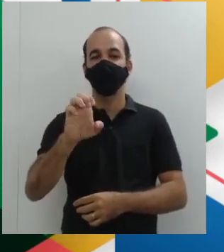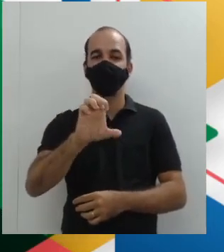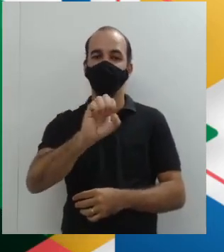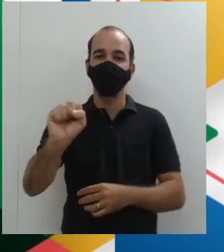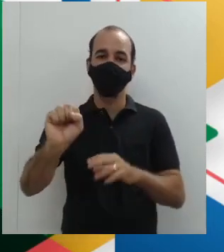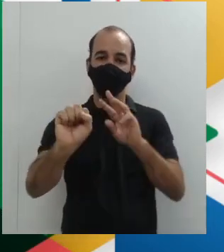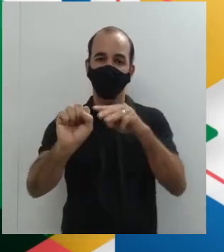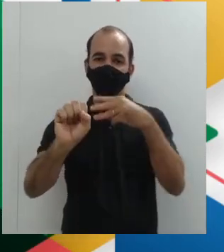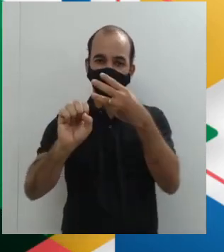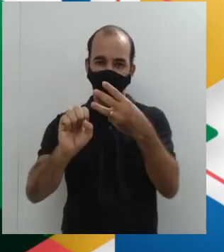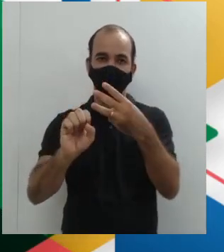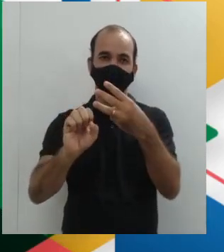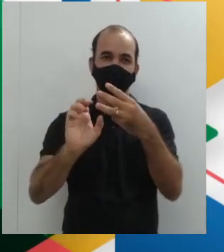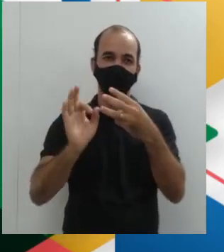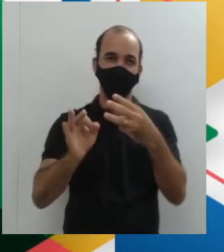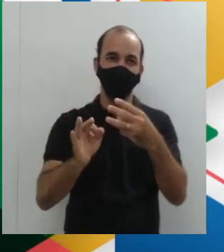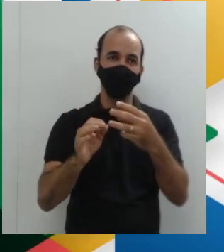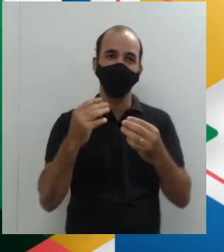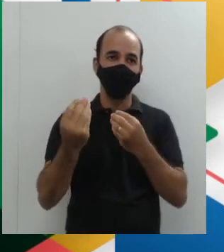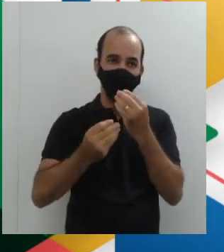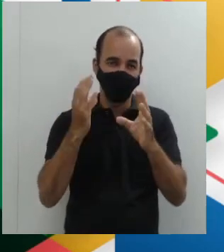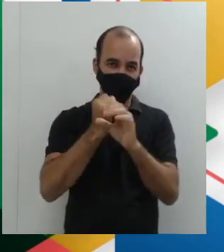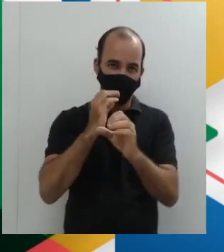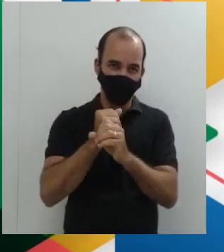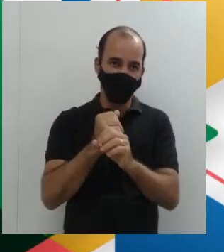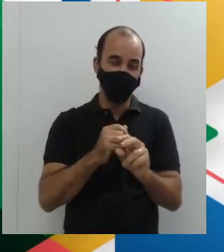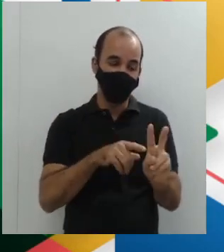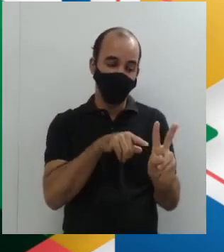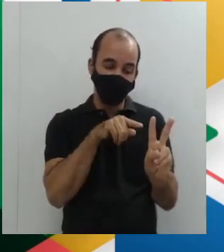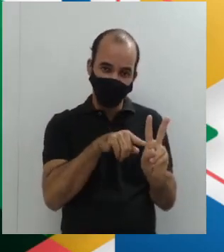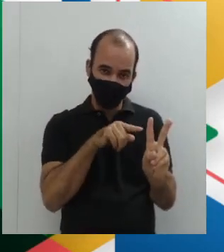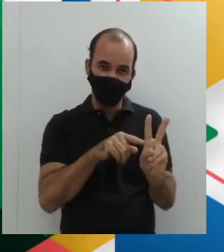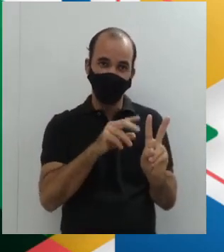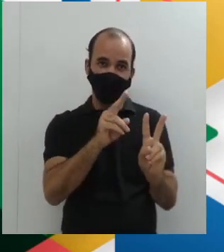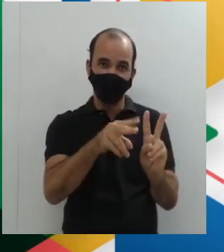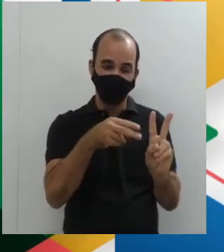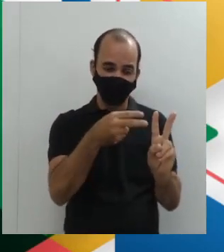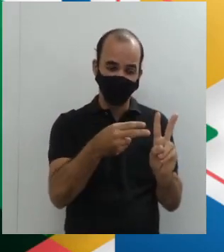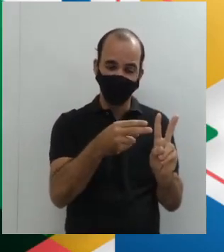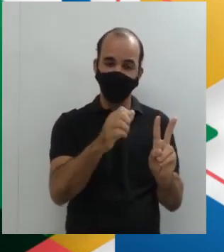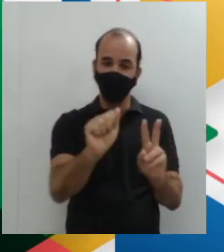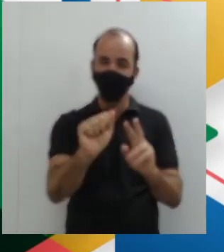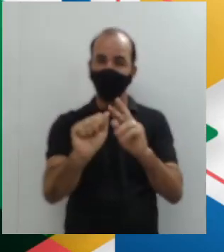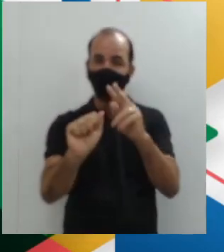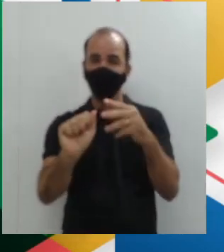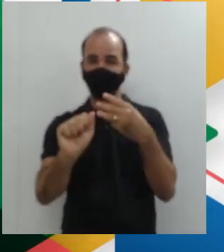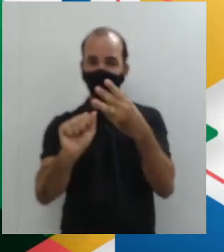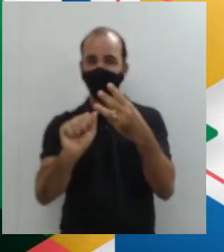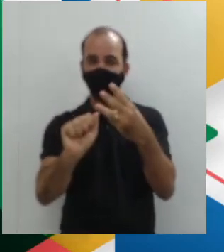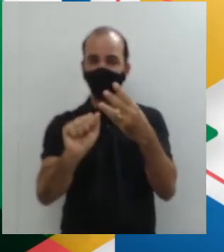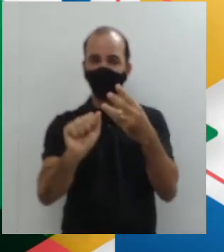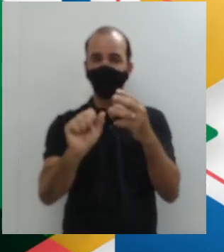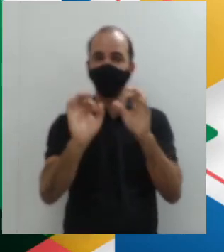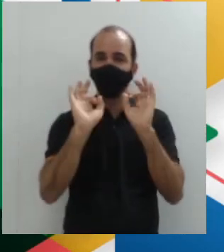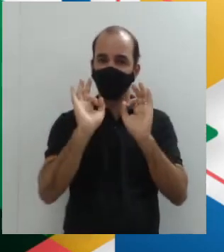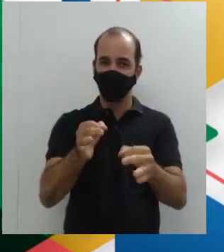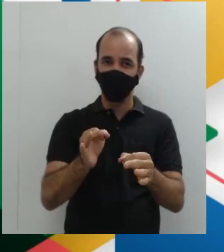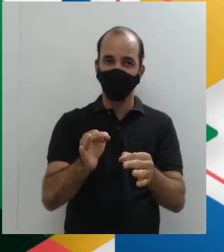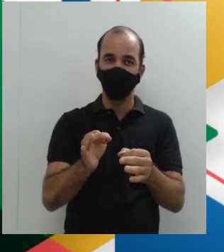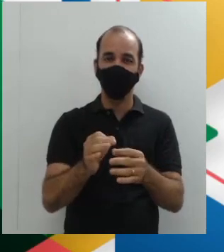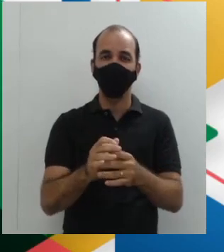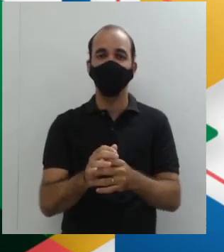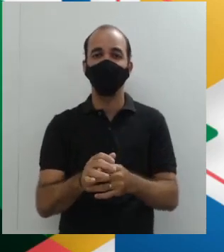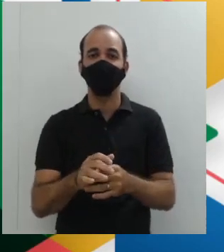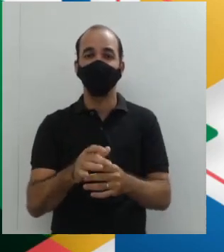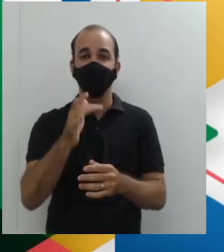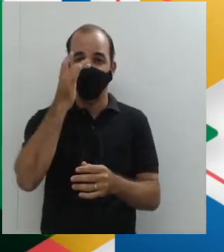da aresta, eu pego o valor da aresta e elevo ao cubo. E aí eu encontro o volume dessa figura. Show de bola ou não é? Massa